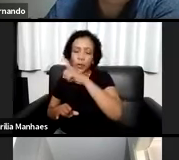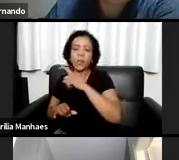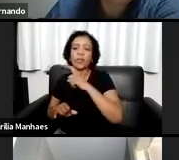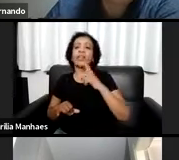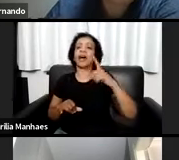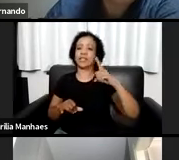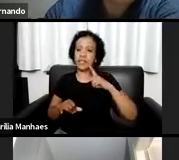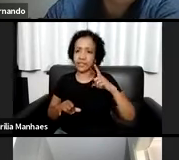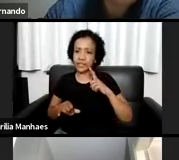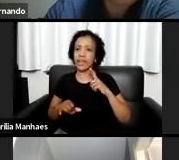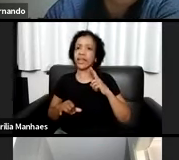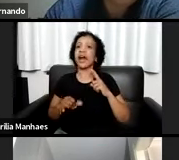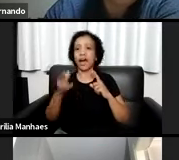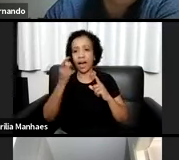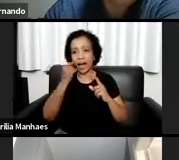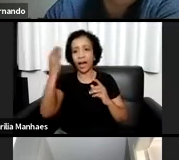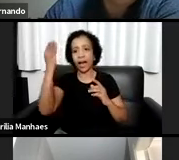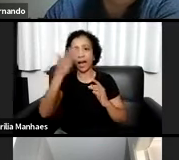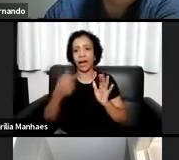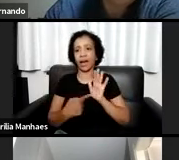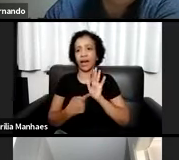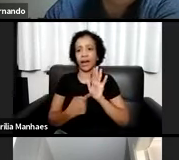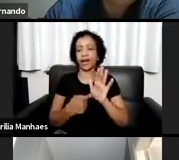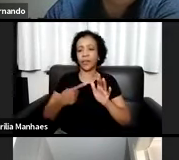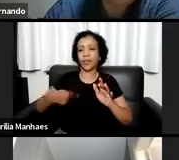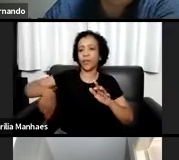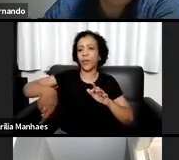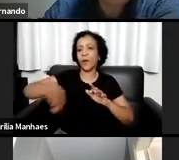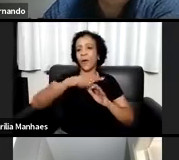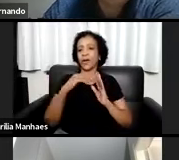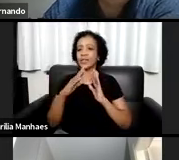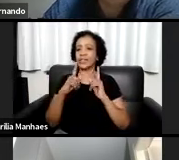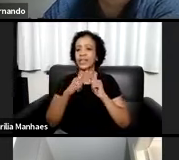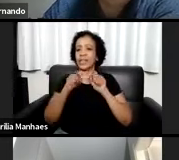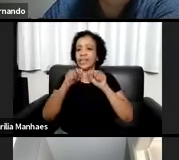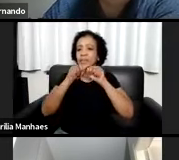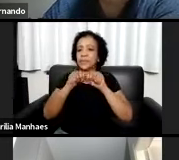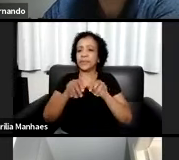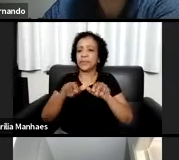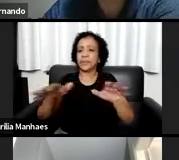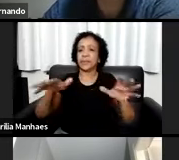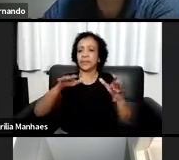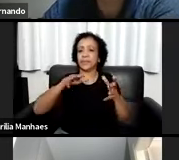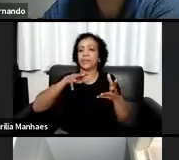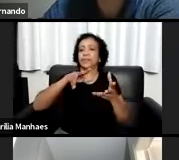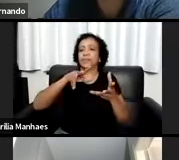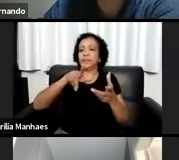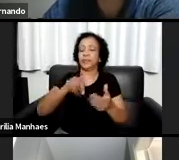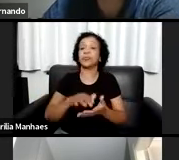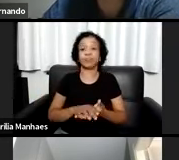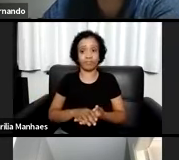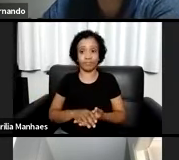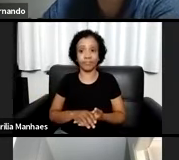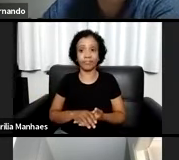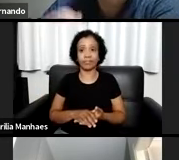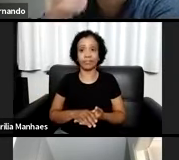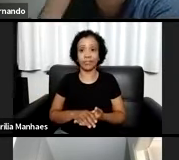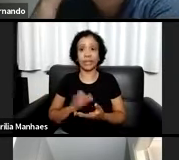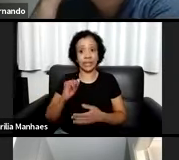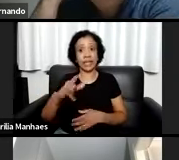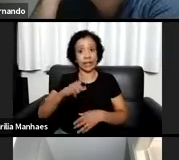estão se cumprindo na vossa irmandade espalhada pelo mundo. Irmão, se houve um momento